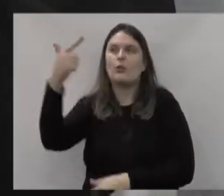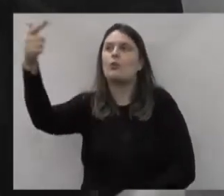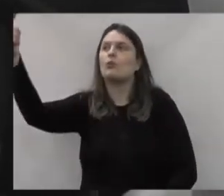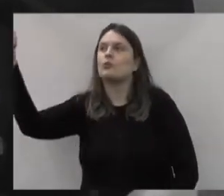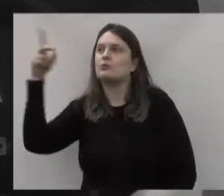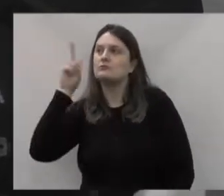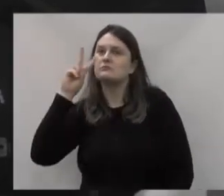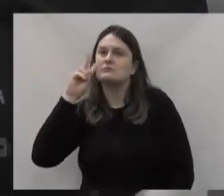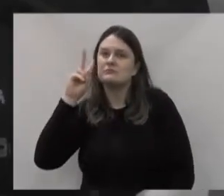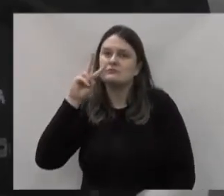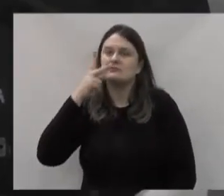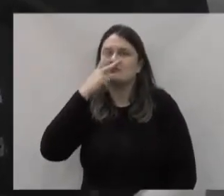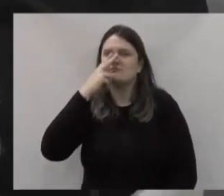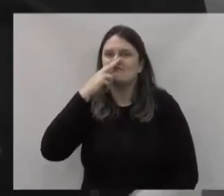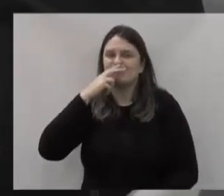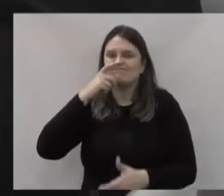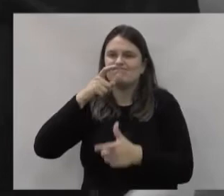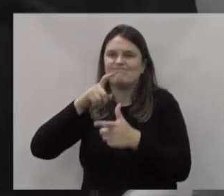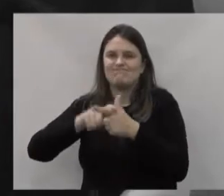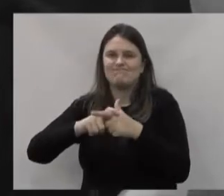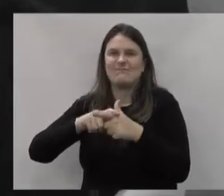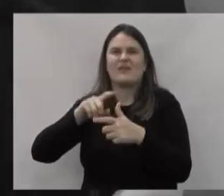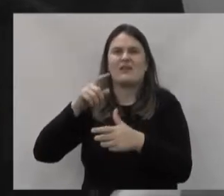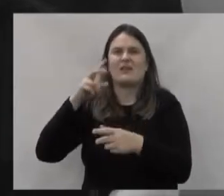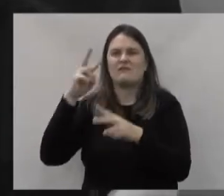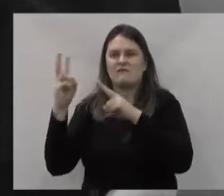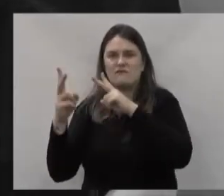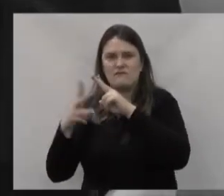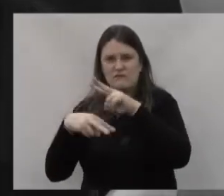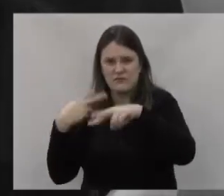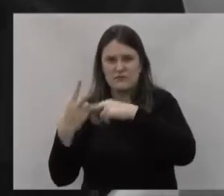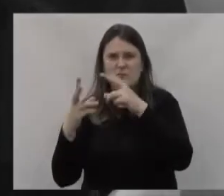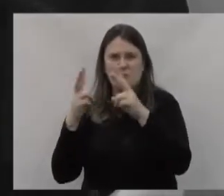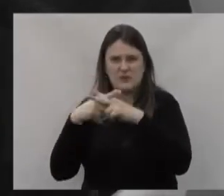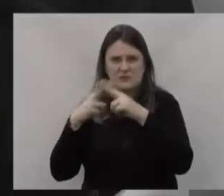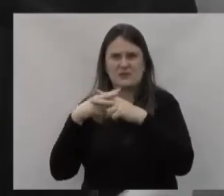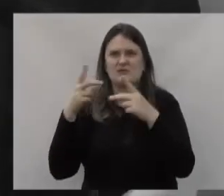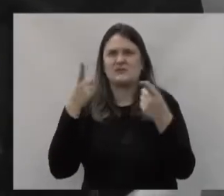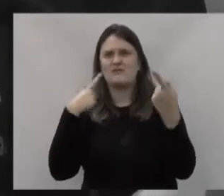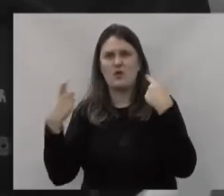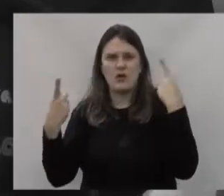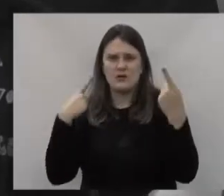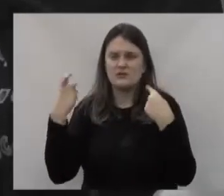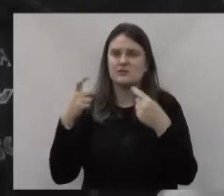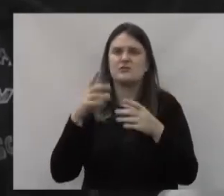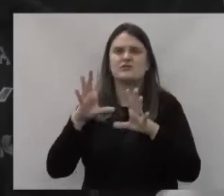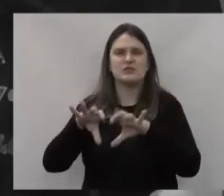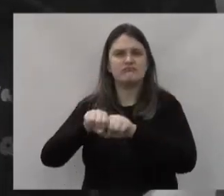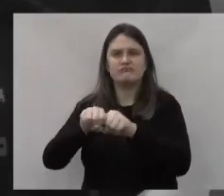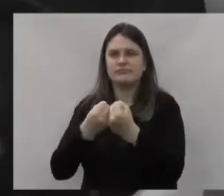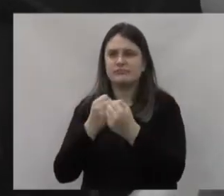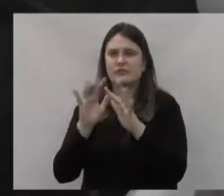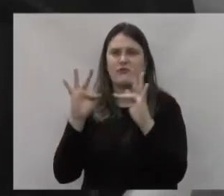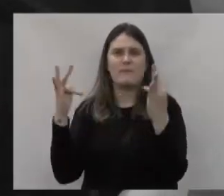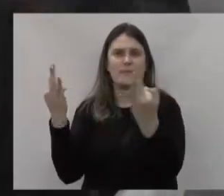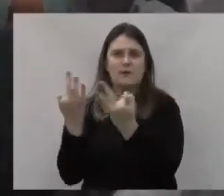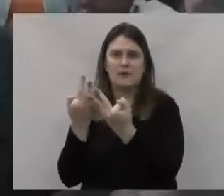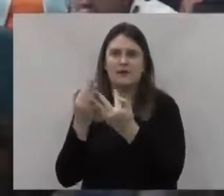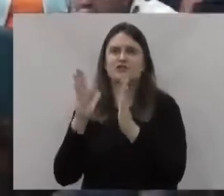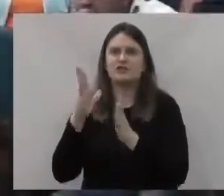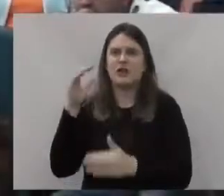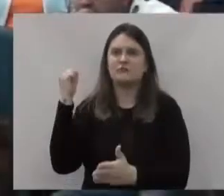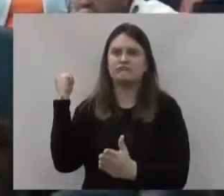relacionamento abusivo, aquele relacionamento violento, já destruiu a vida de milhões de mulheres, já destruiu milhões de famílias e